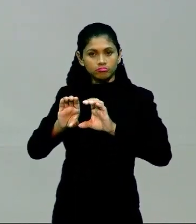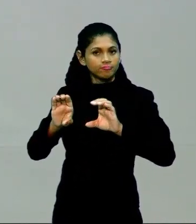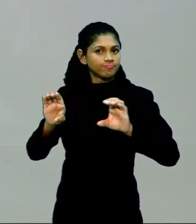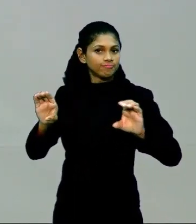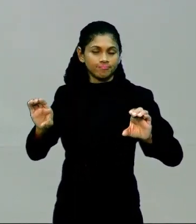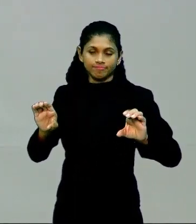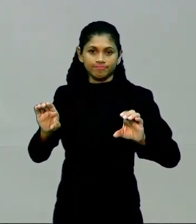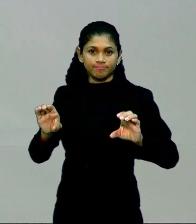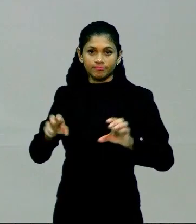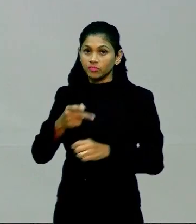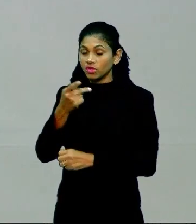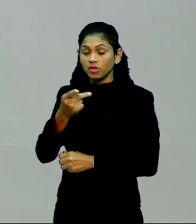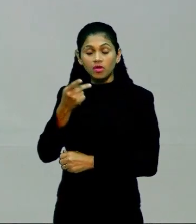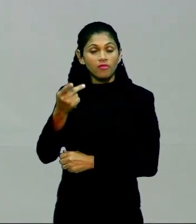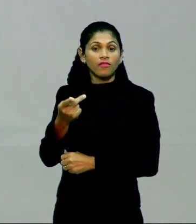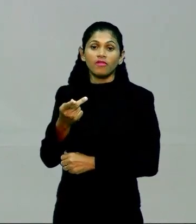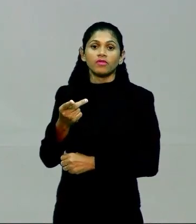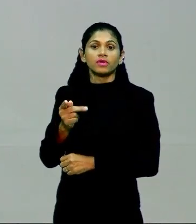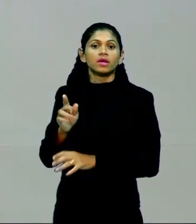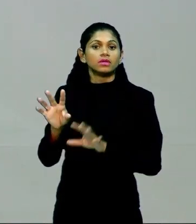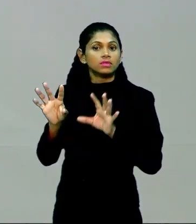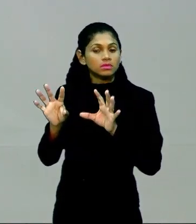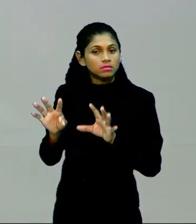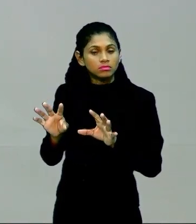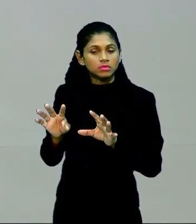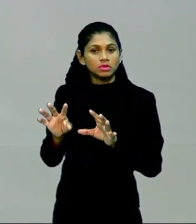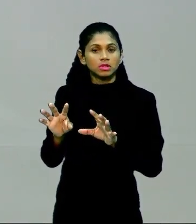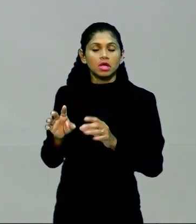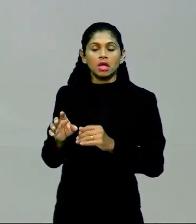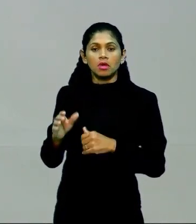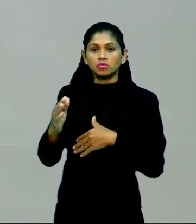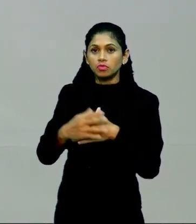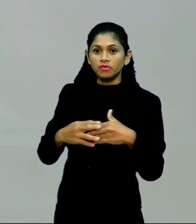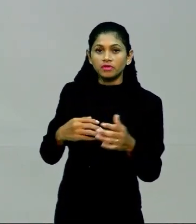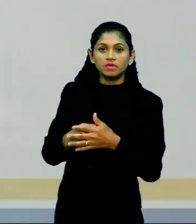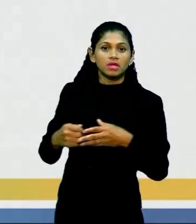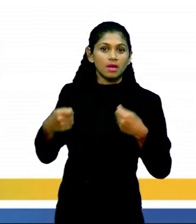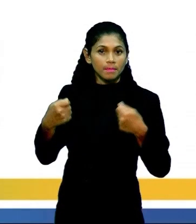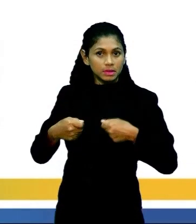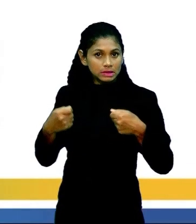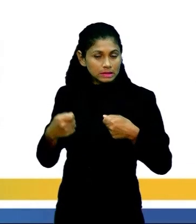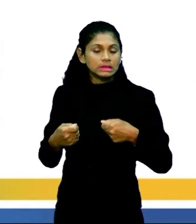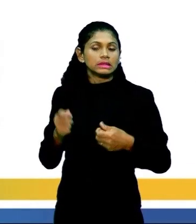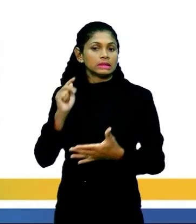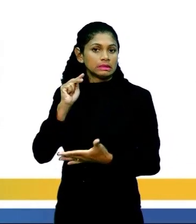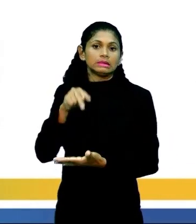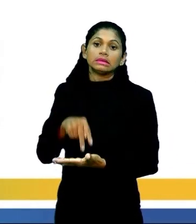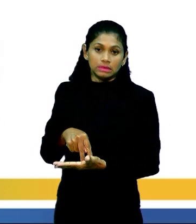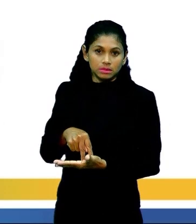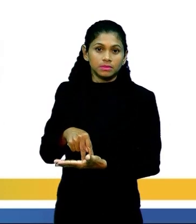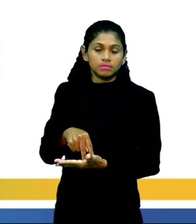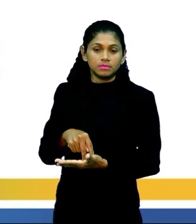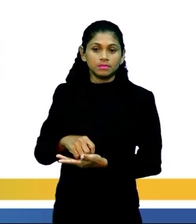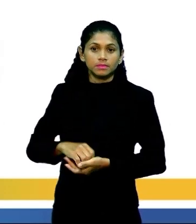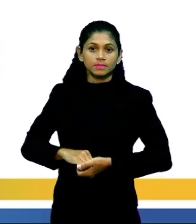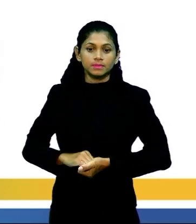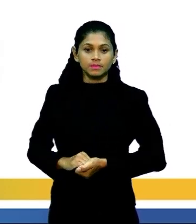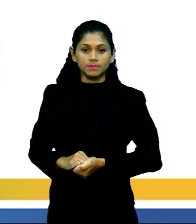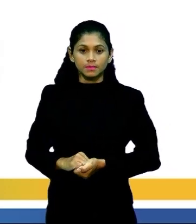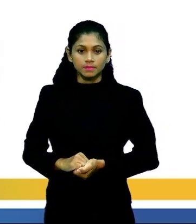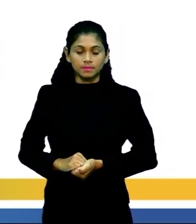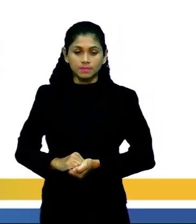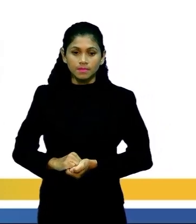falando sobre o comportamento que essas pessoas que trabalham no marketing deveriam tomar, ok? Então, essa resposta também